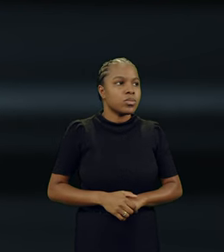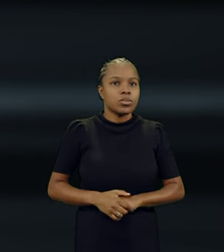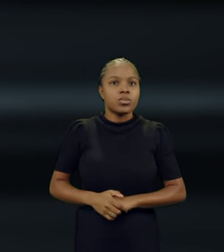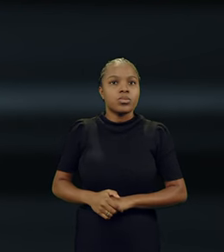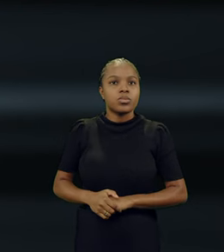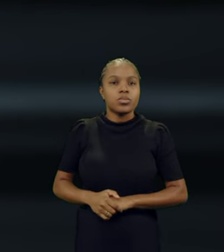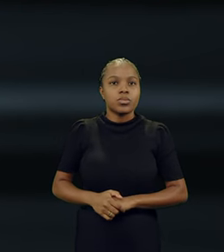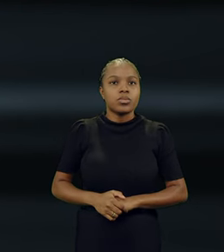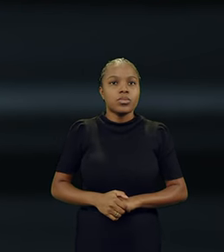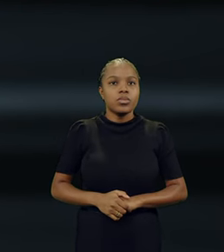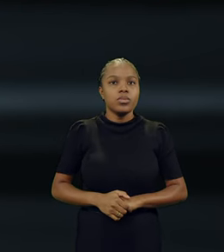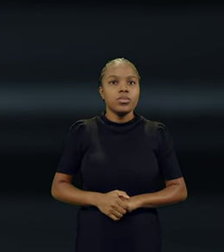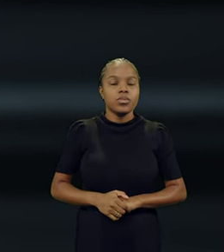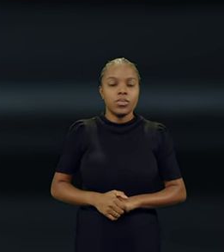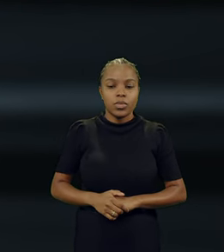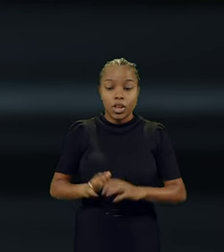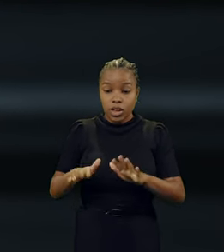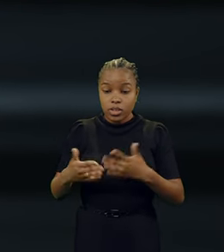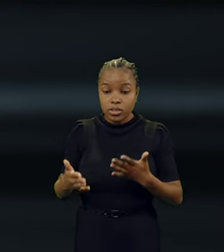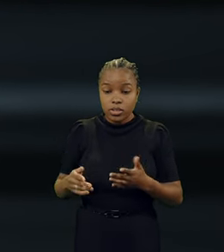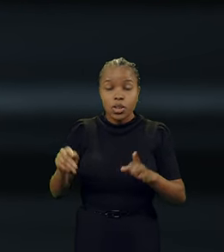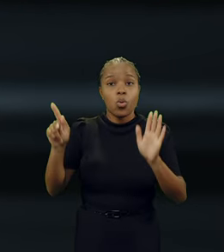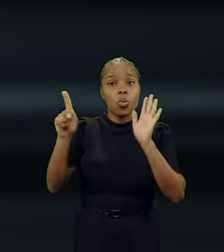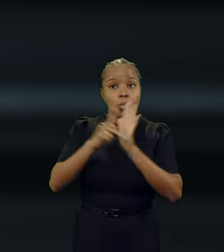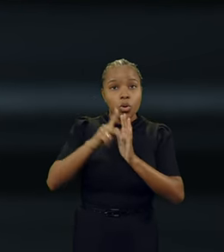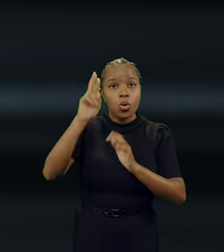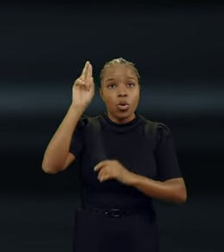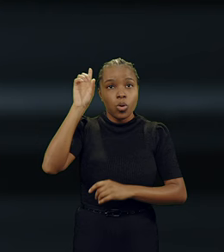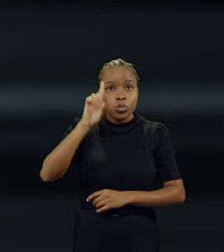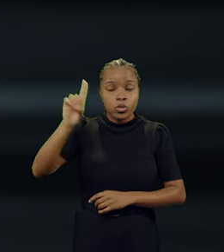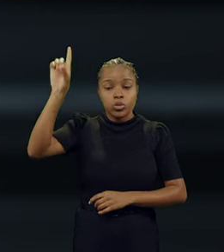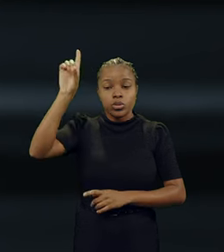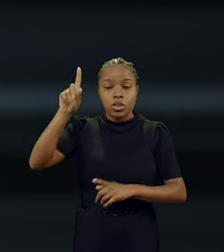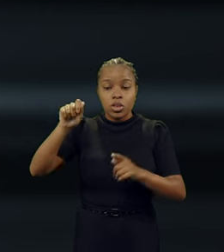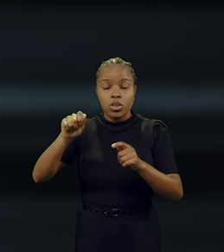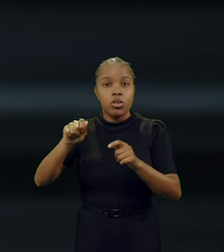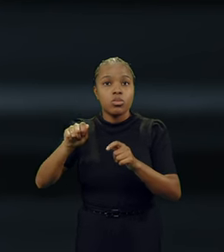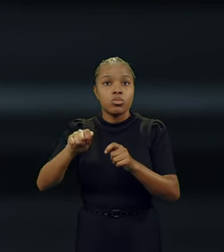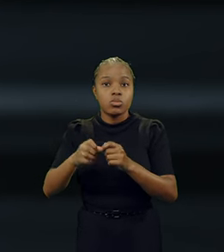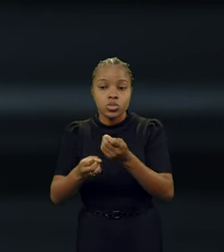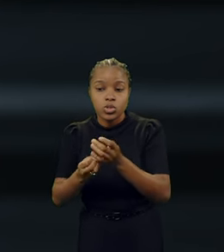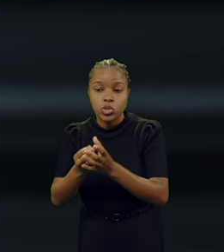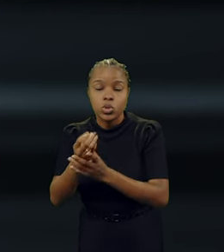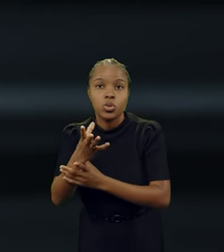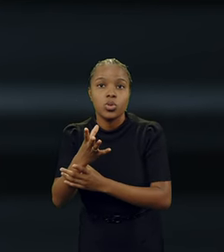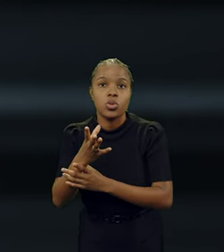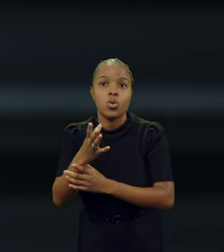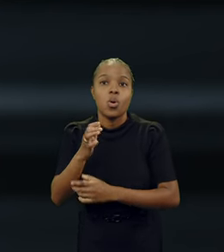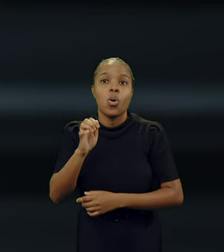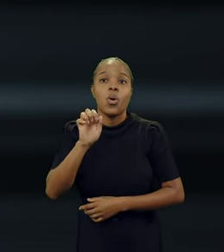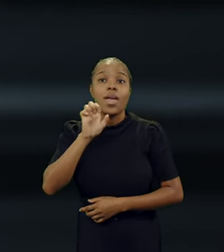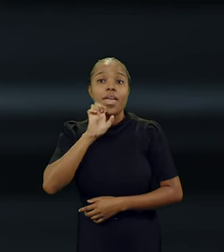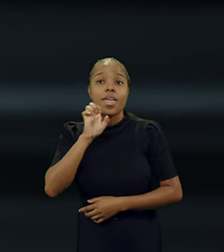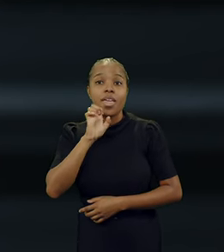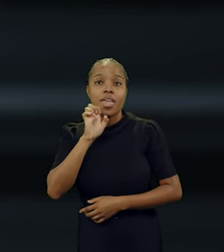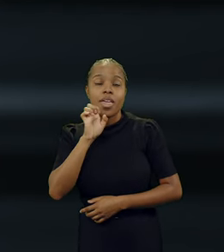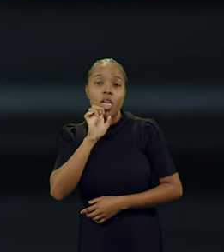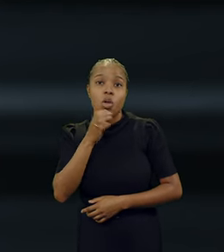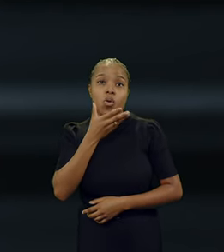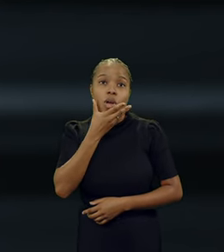Rasgou a coluna de Adão e fez a mulher do pó do osso.